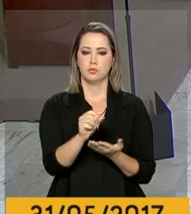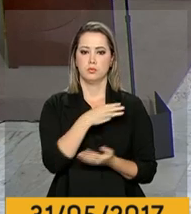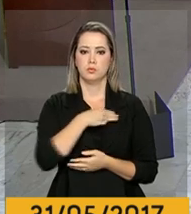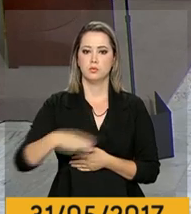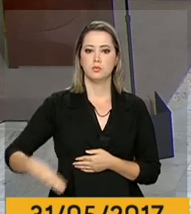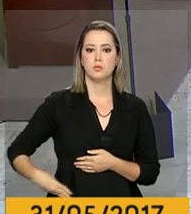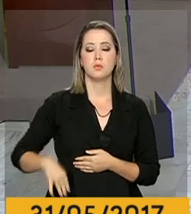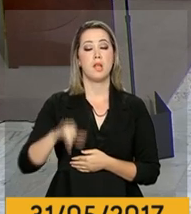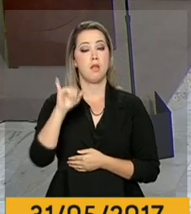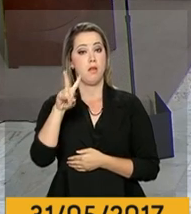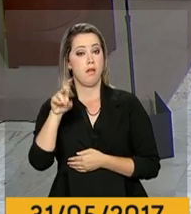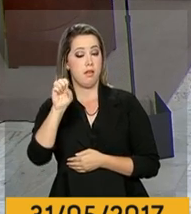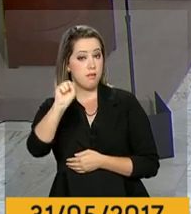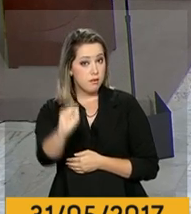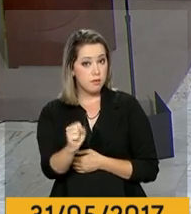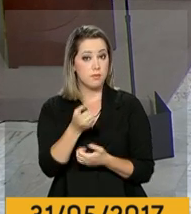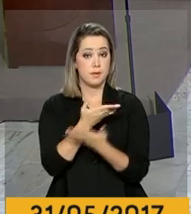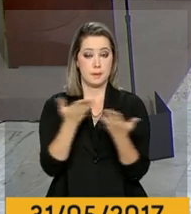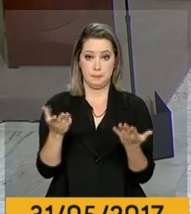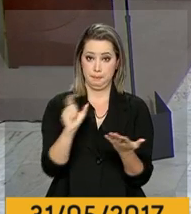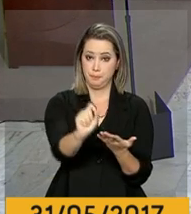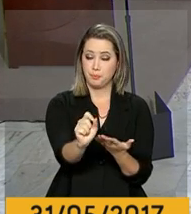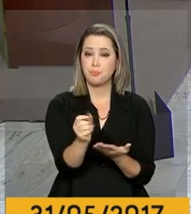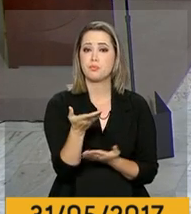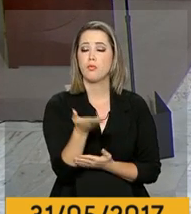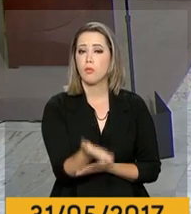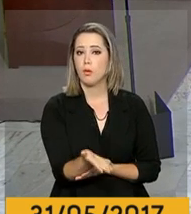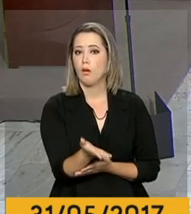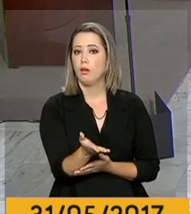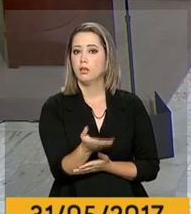ministro Ives Gandra da Silva Martins Filho,